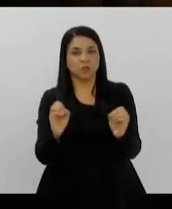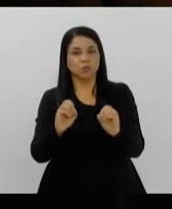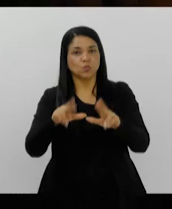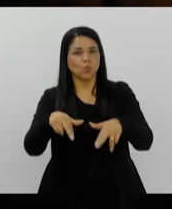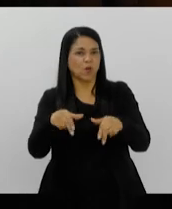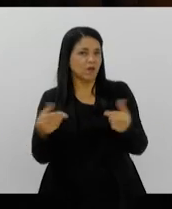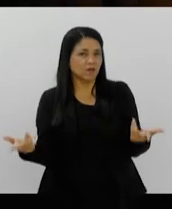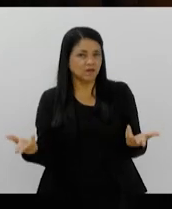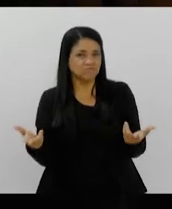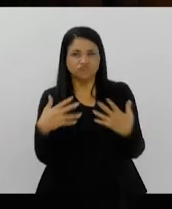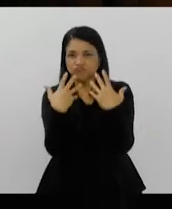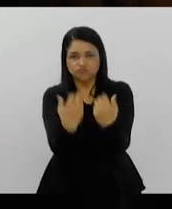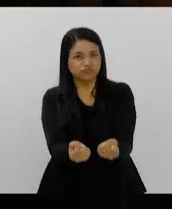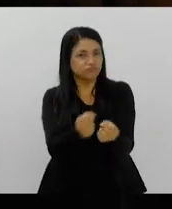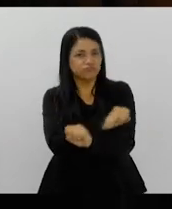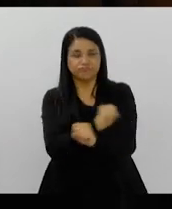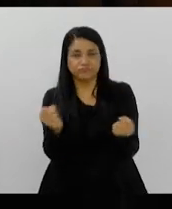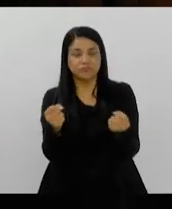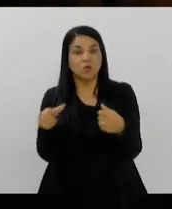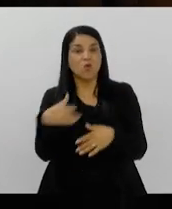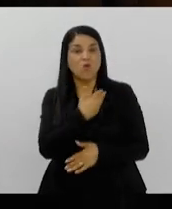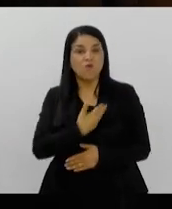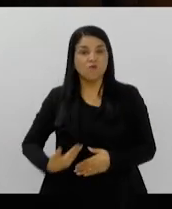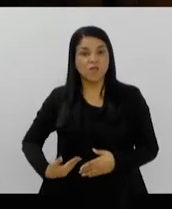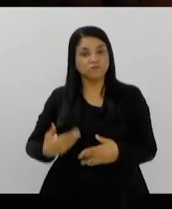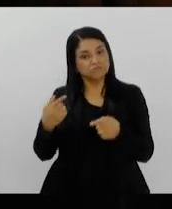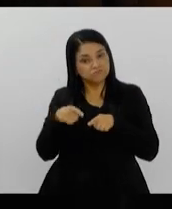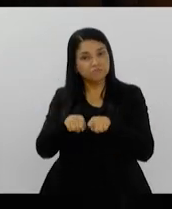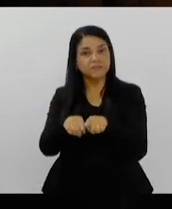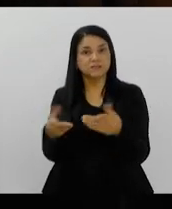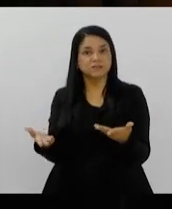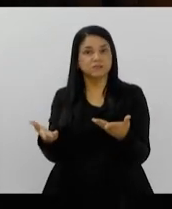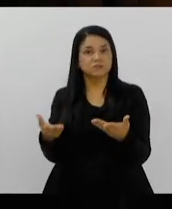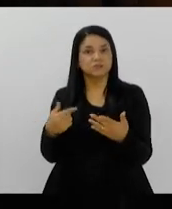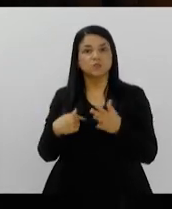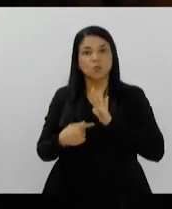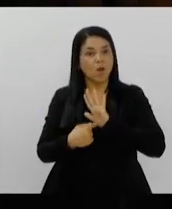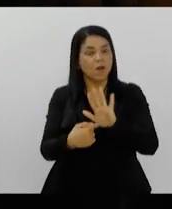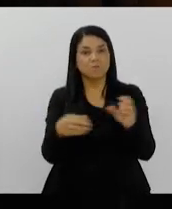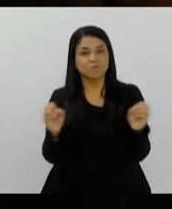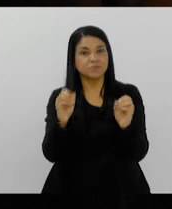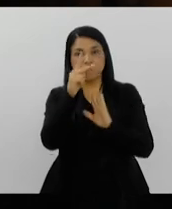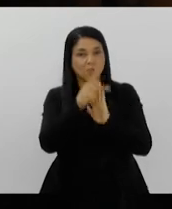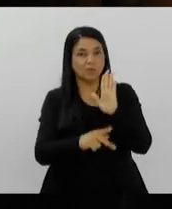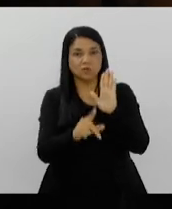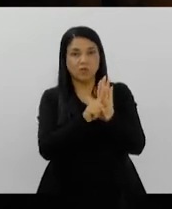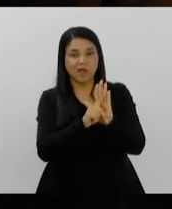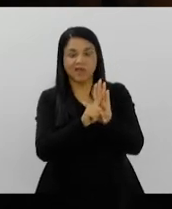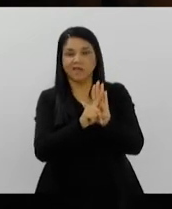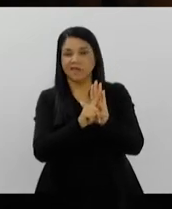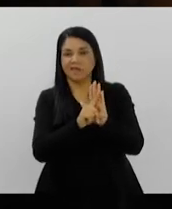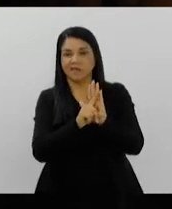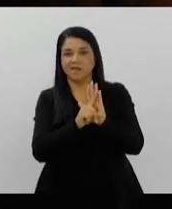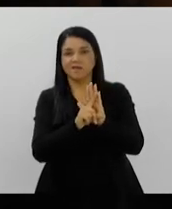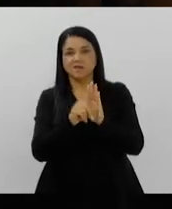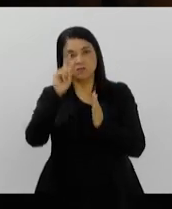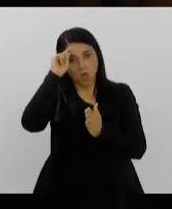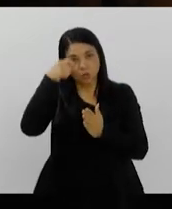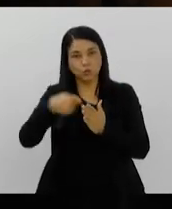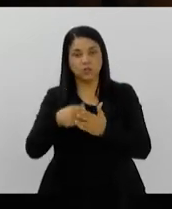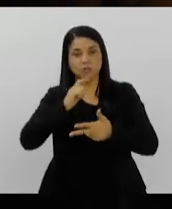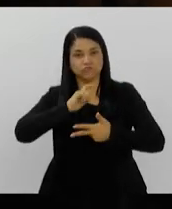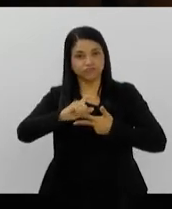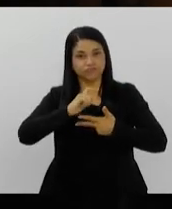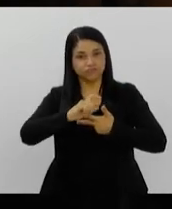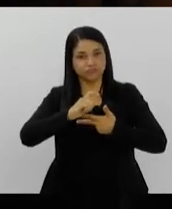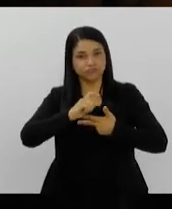É inaceitável. E o governo é cúmplice. Não apresenta aqui um projeto de lei de preferência de autoria do Poder Executivo,